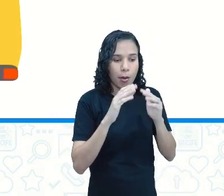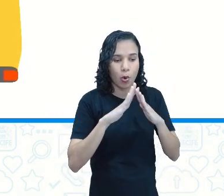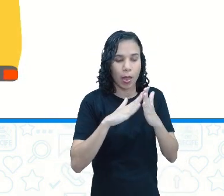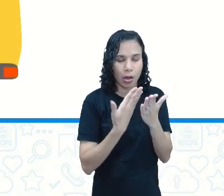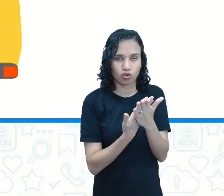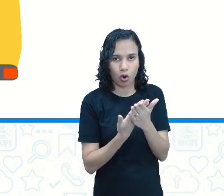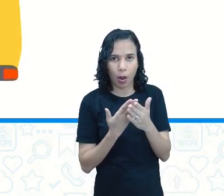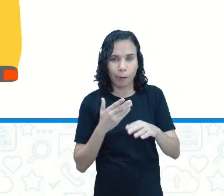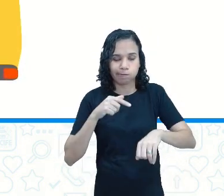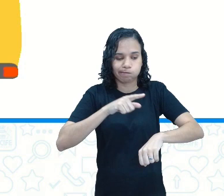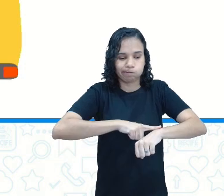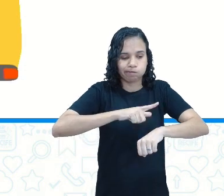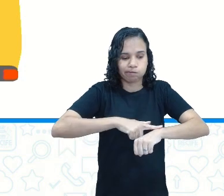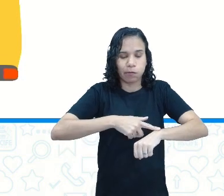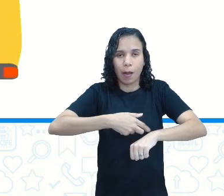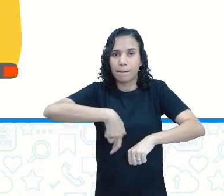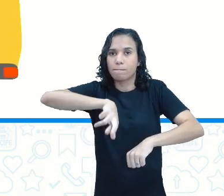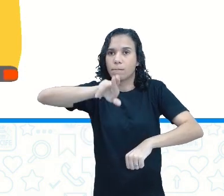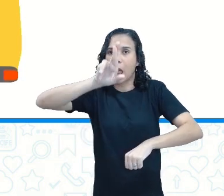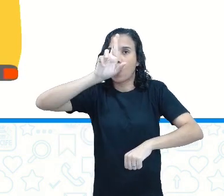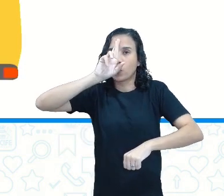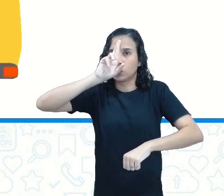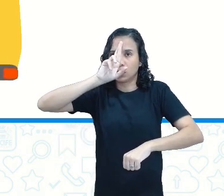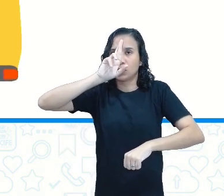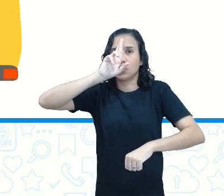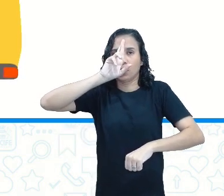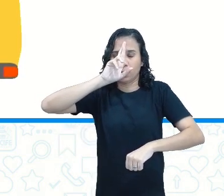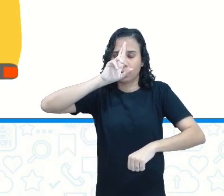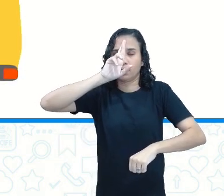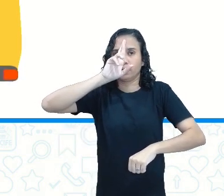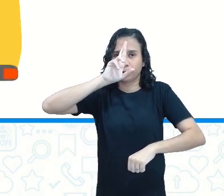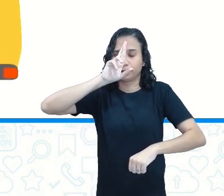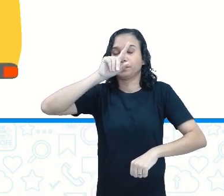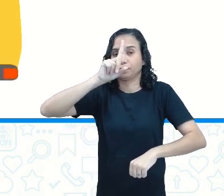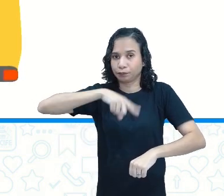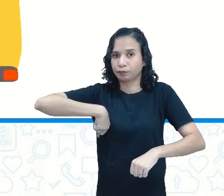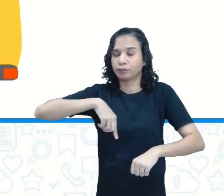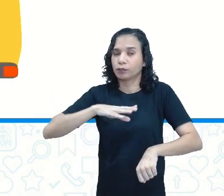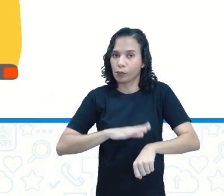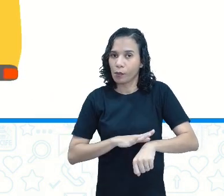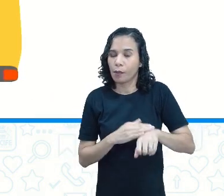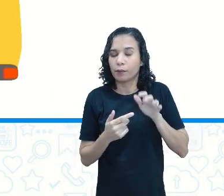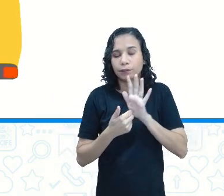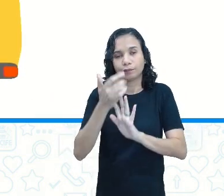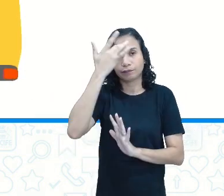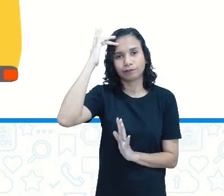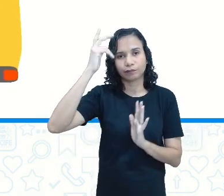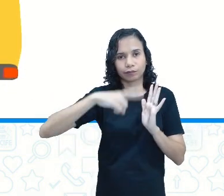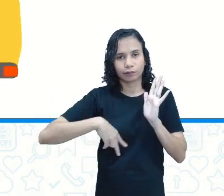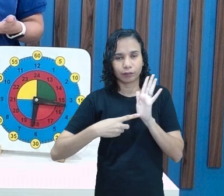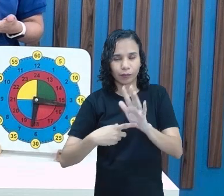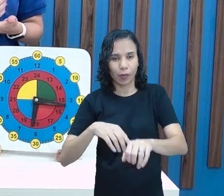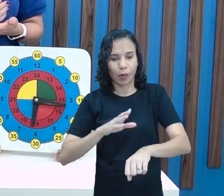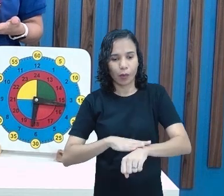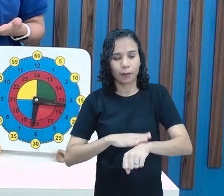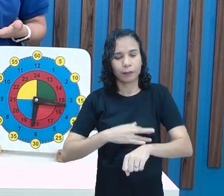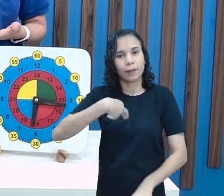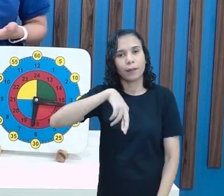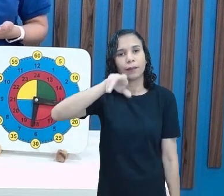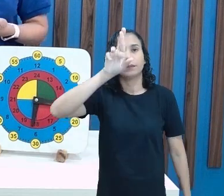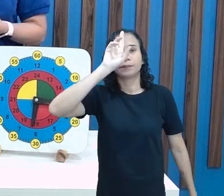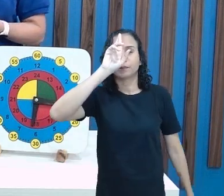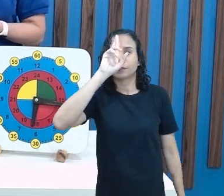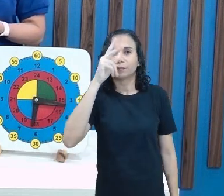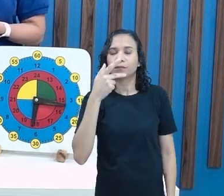escola às 12 horas ou ao meio-dia, que é também uma forma de fazer a leitura da hora. A gente chama